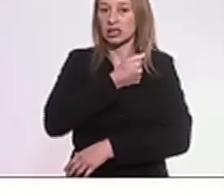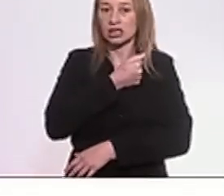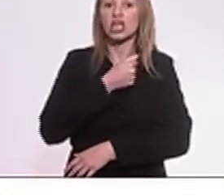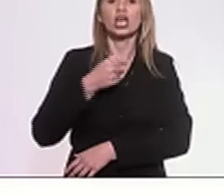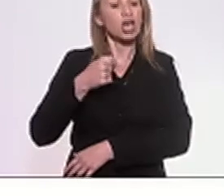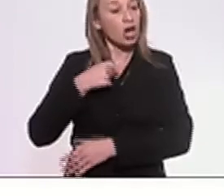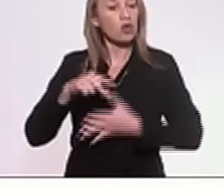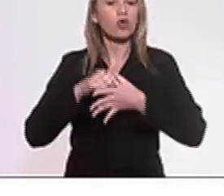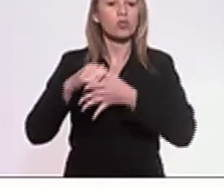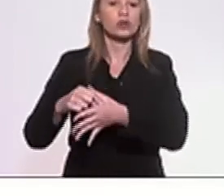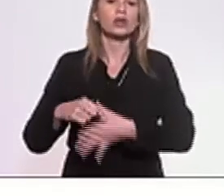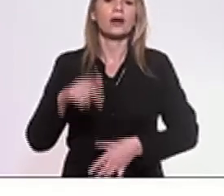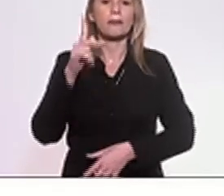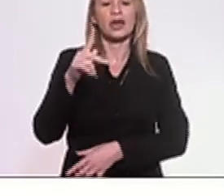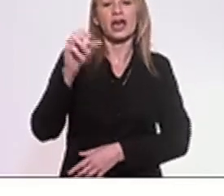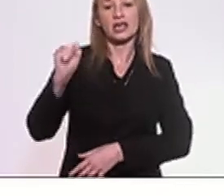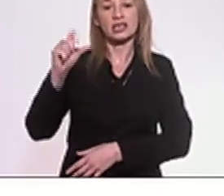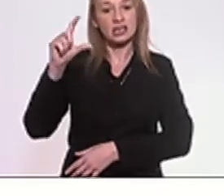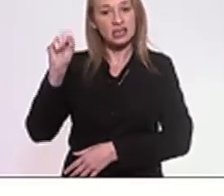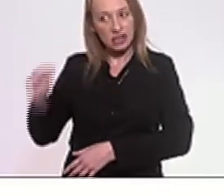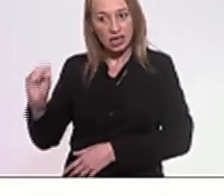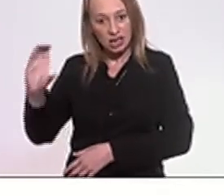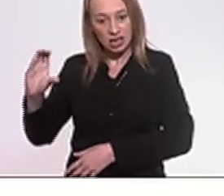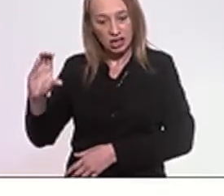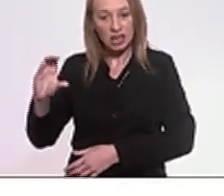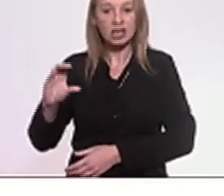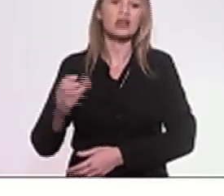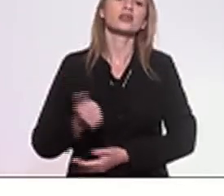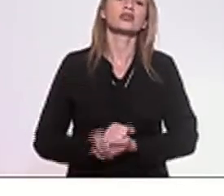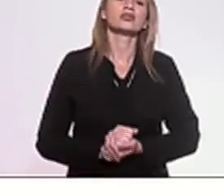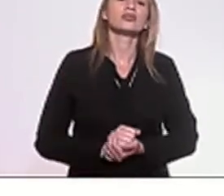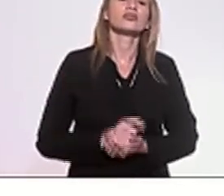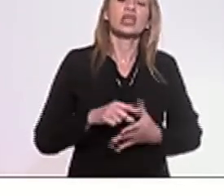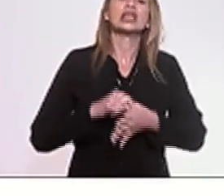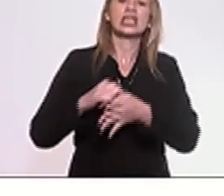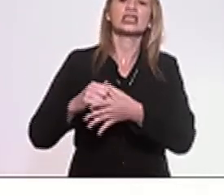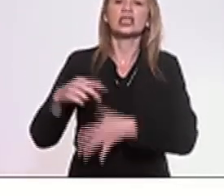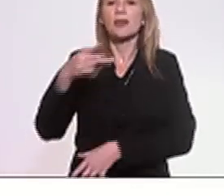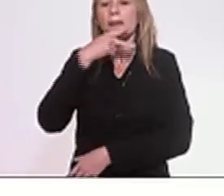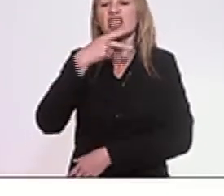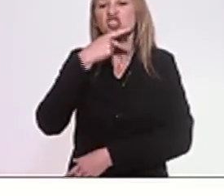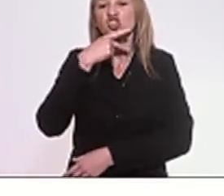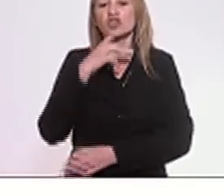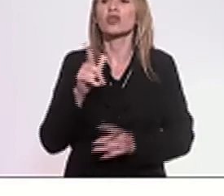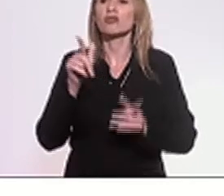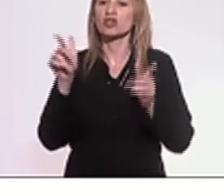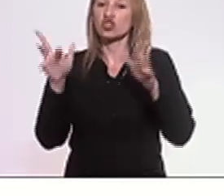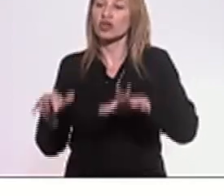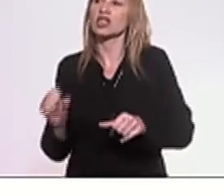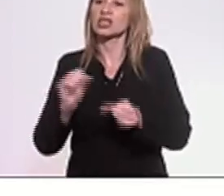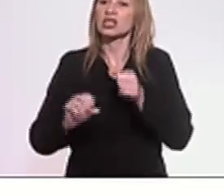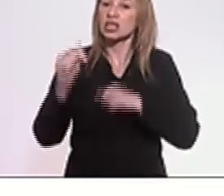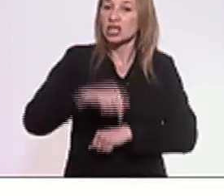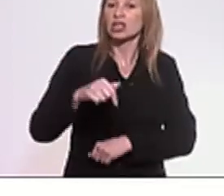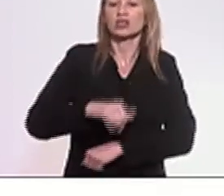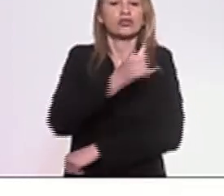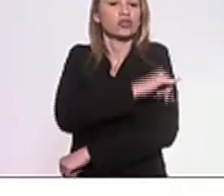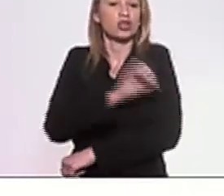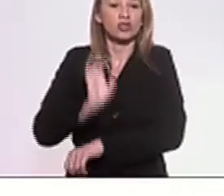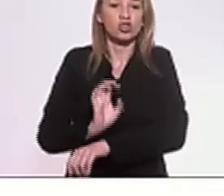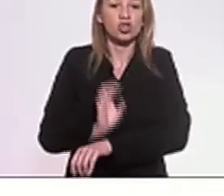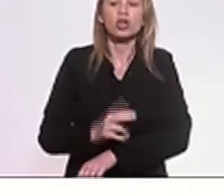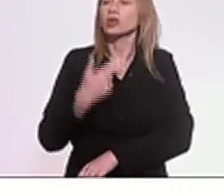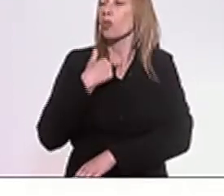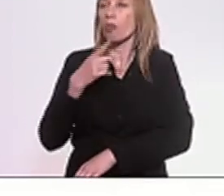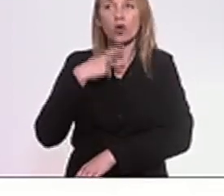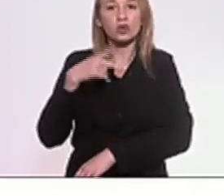como líder do PSC, líder desse partido que tem feito a diferença aqui no estado do Rio de Janeiro, não posso deixar